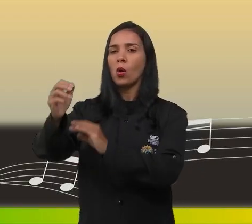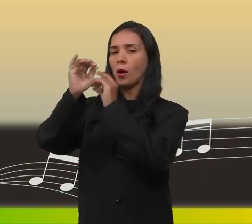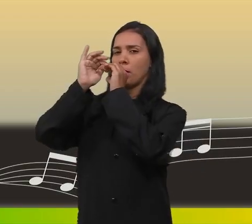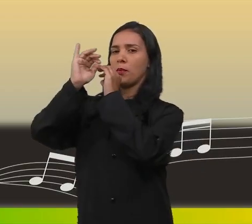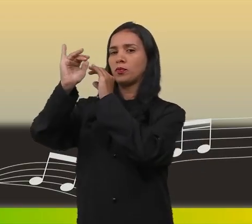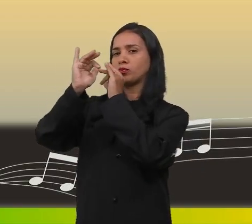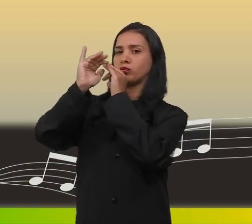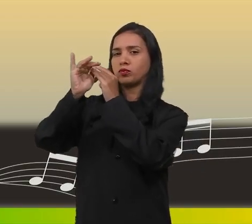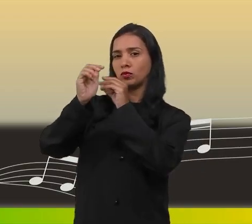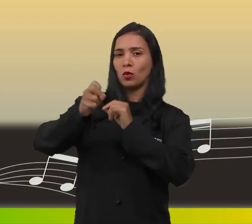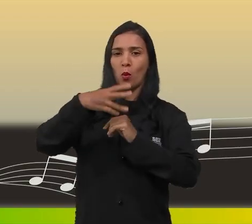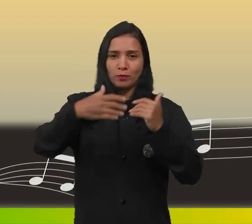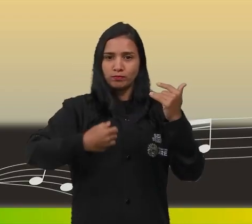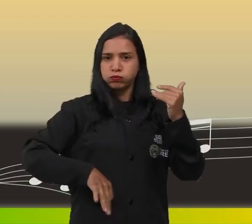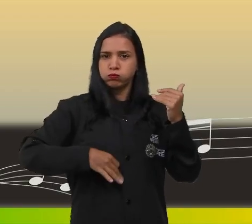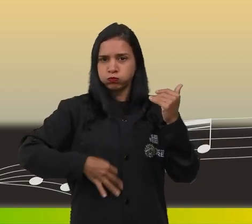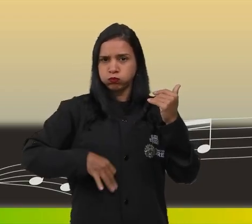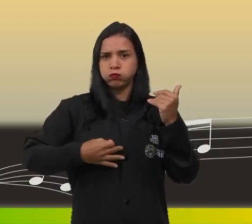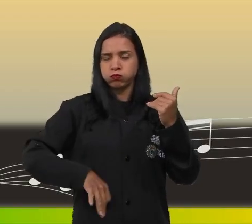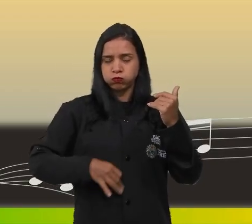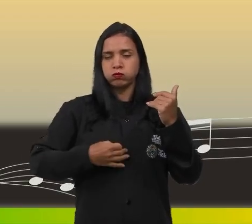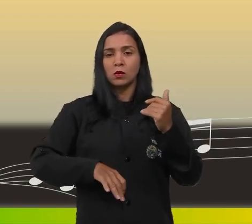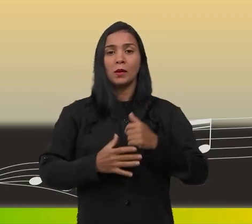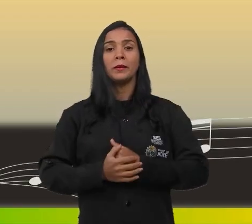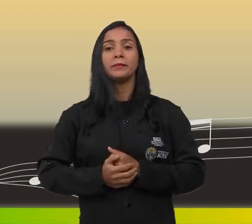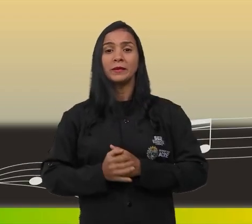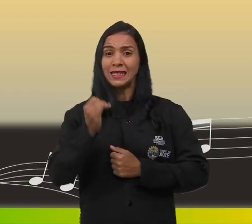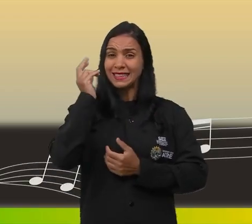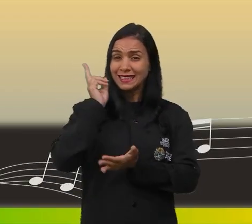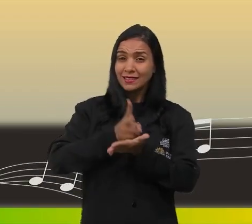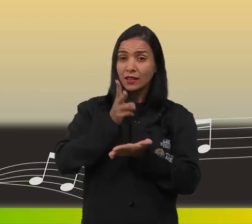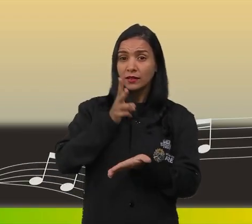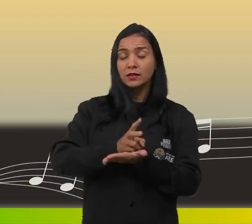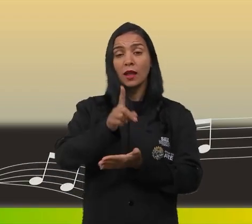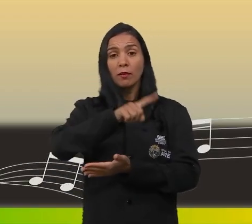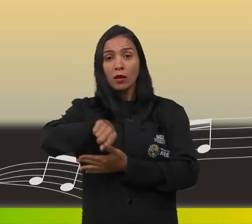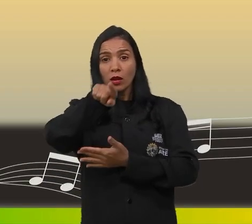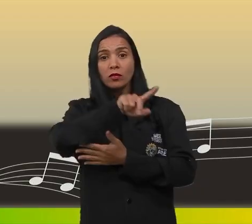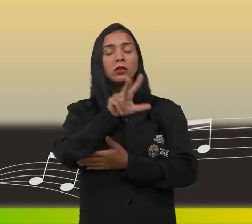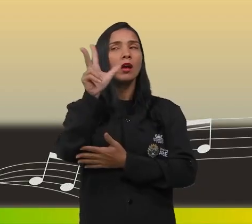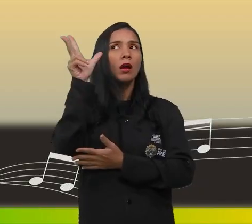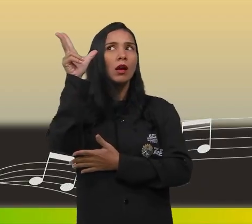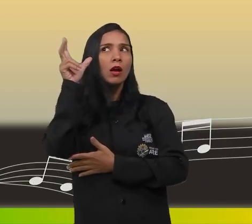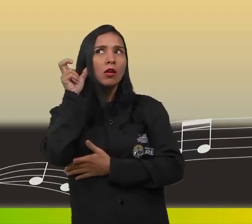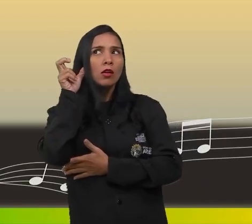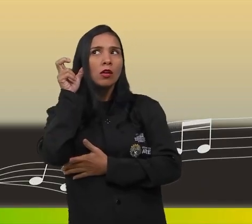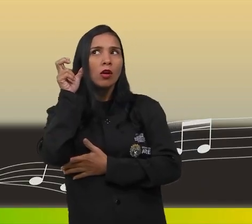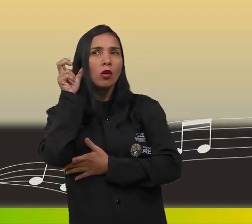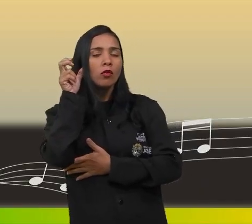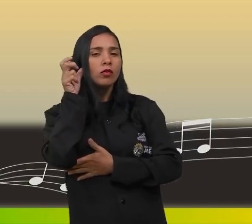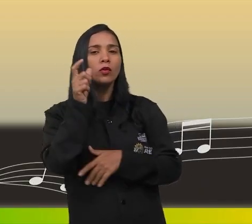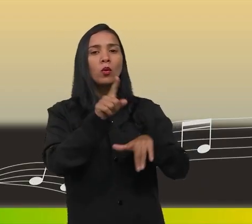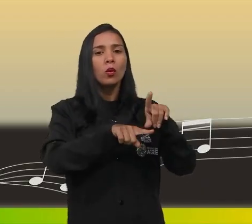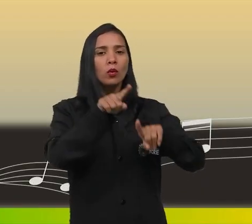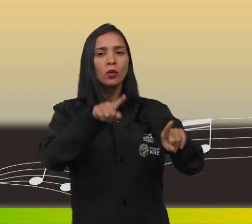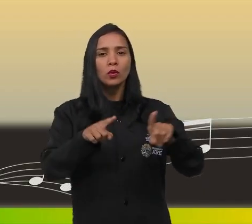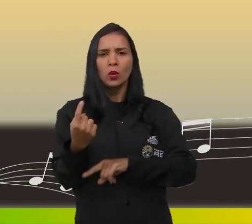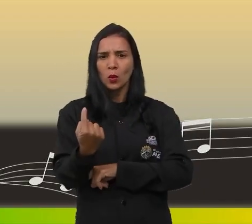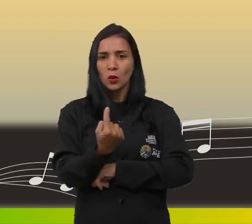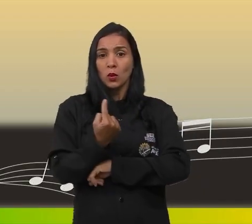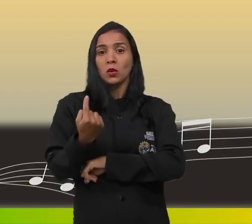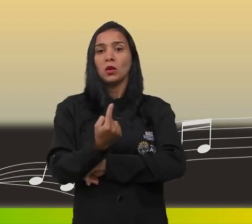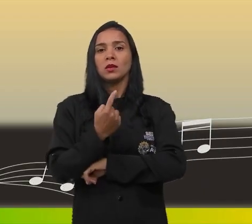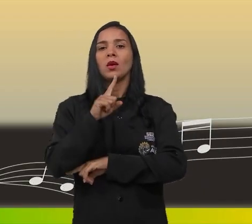guitarra e etc. Sempre que ouvir um solo, notas tocadas individualmente, você estará ouvindo